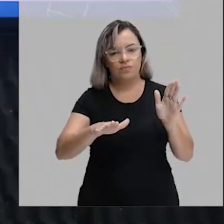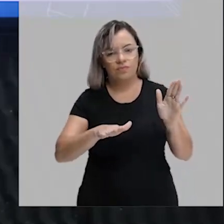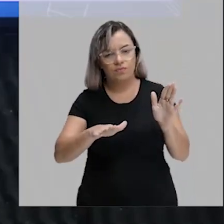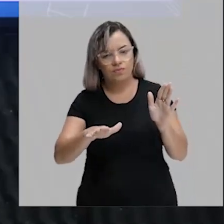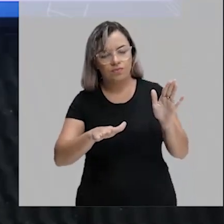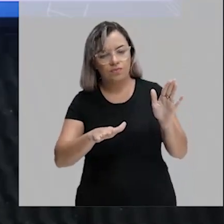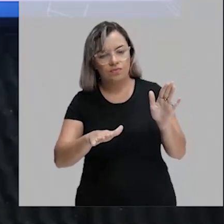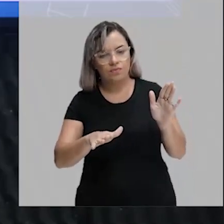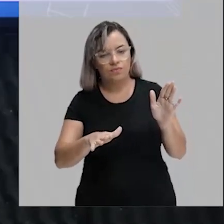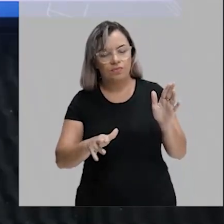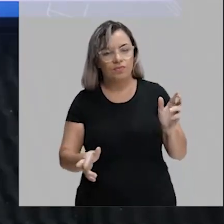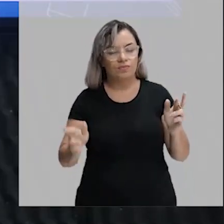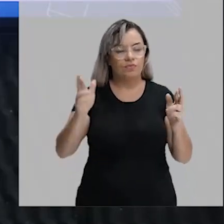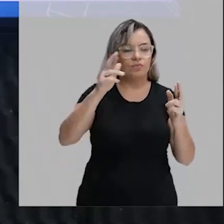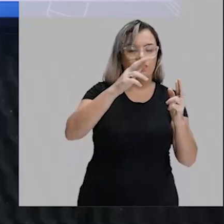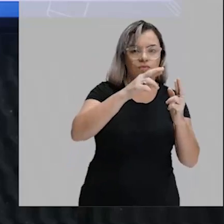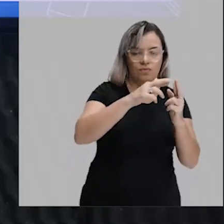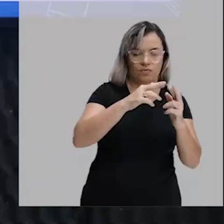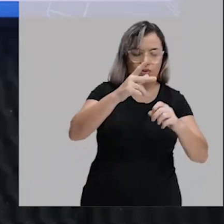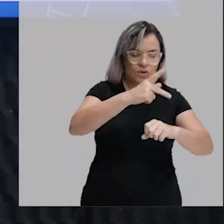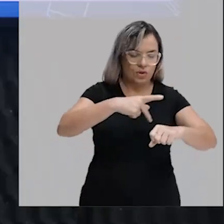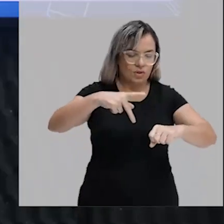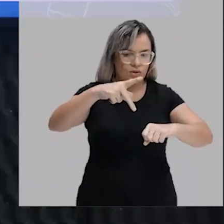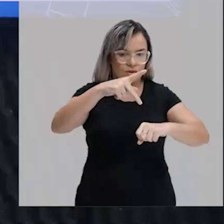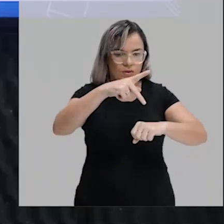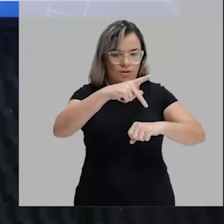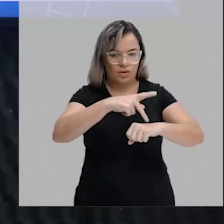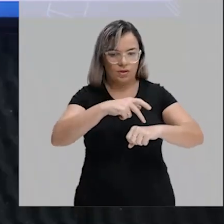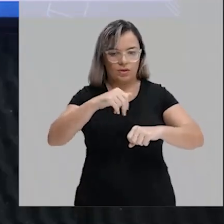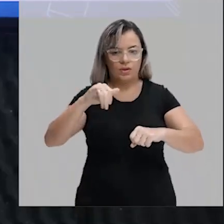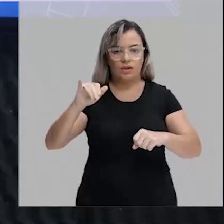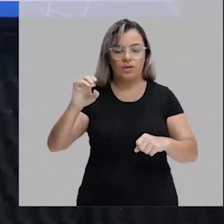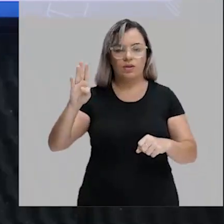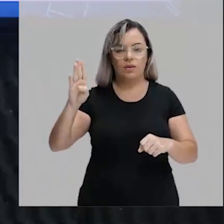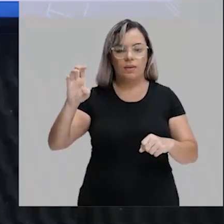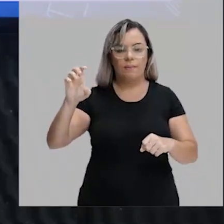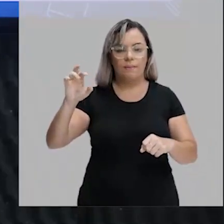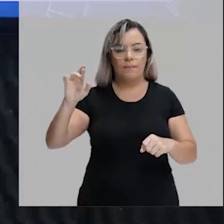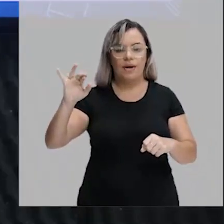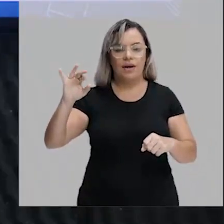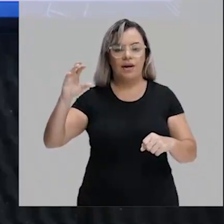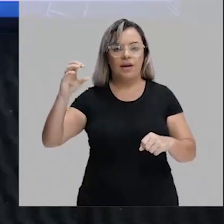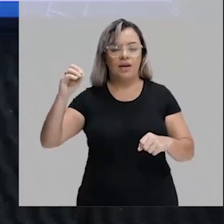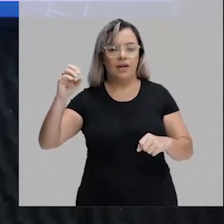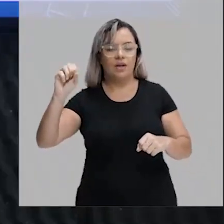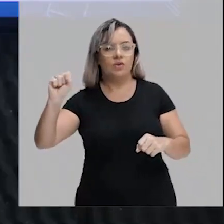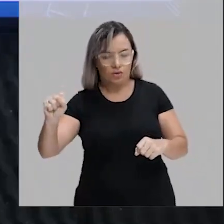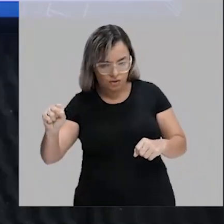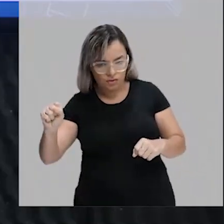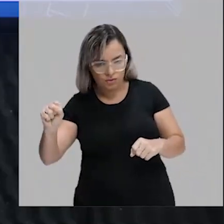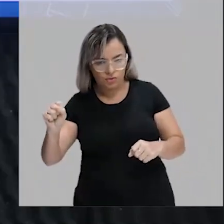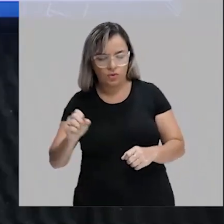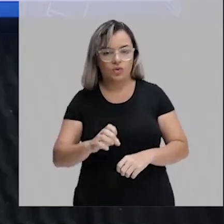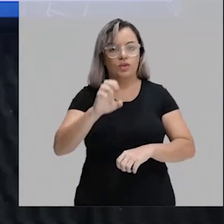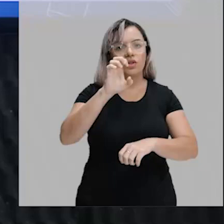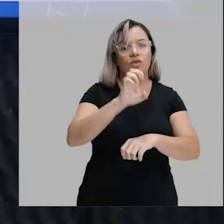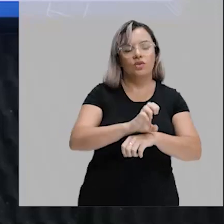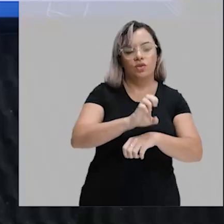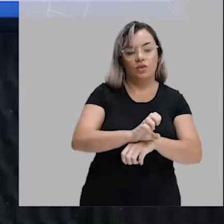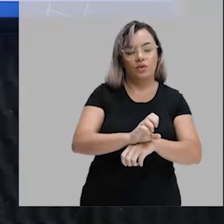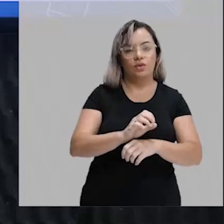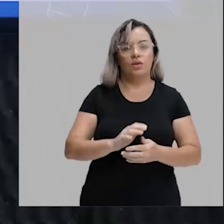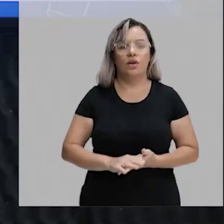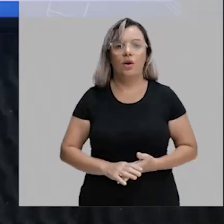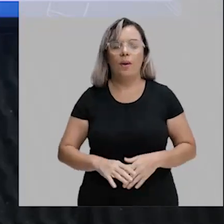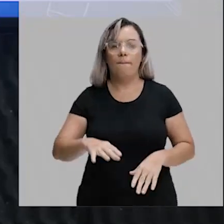como referência os países ibéricos, pegando como referencial os estados ibéricos, ou